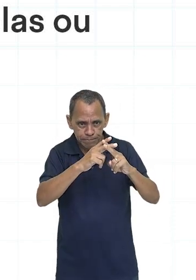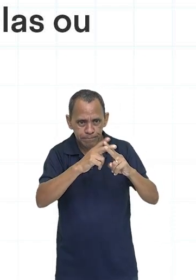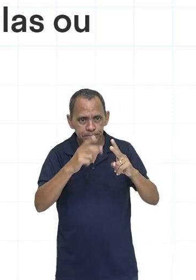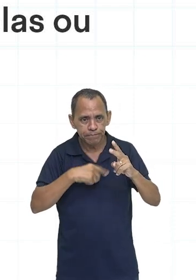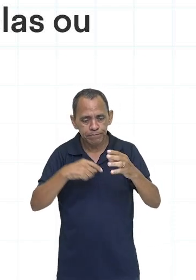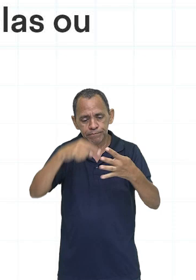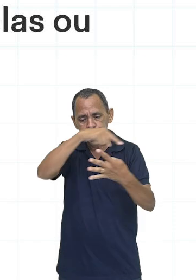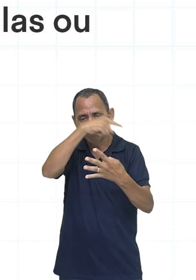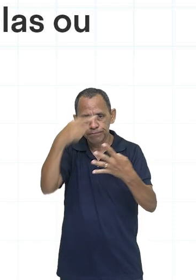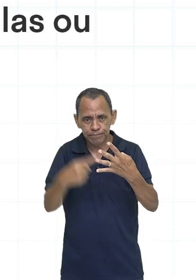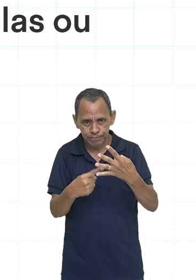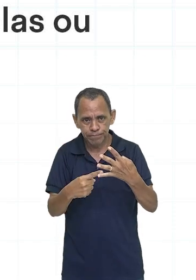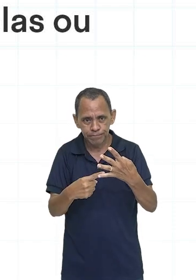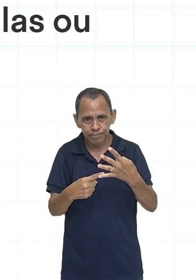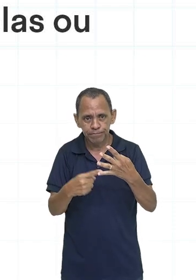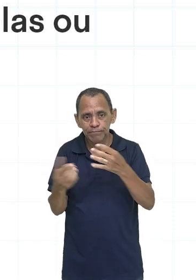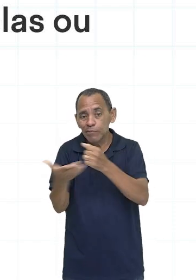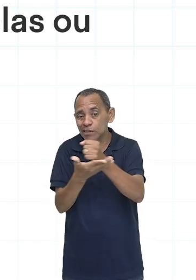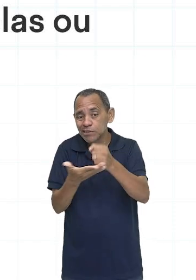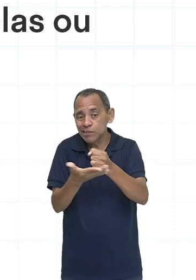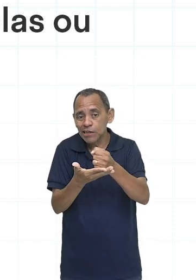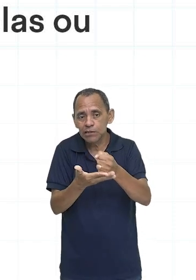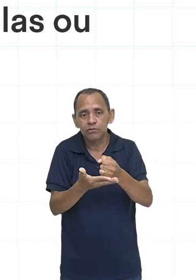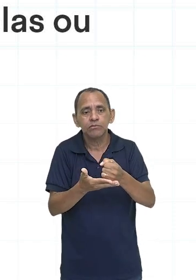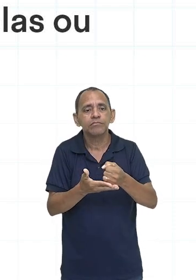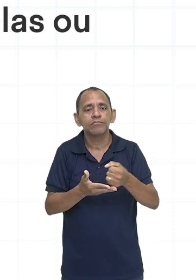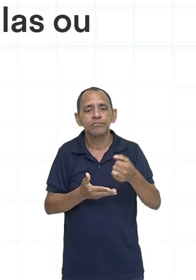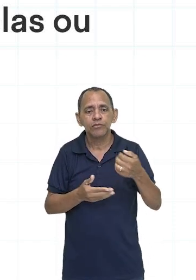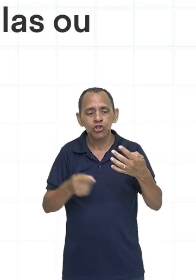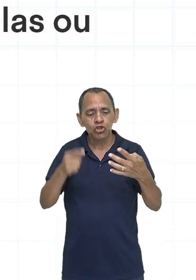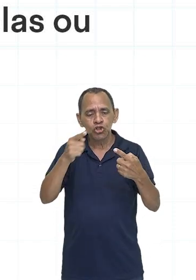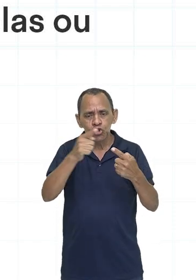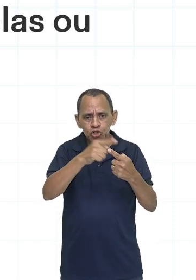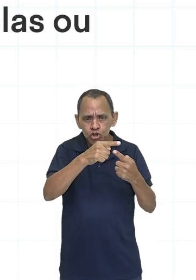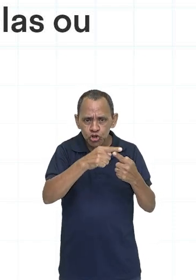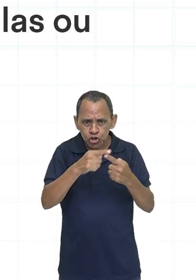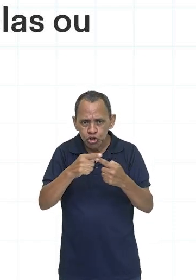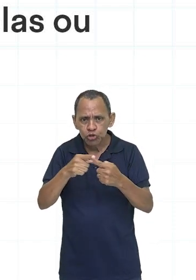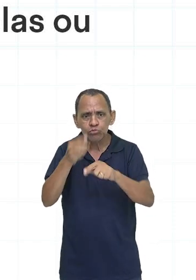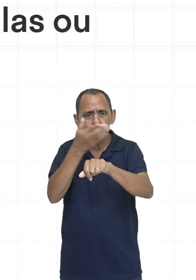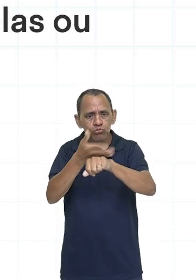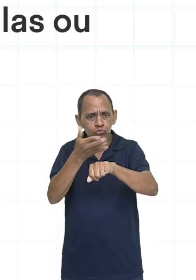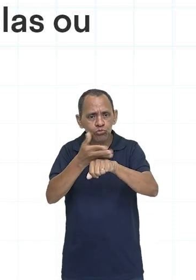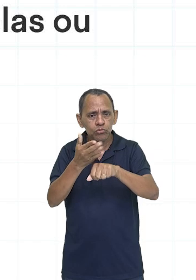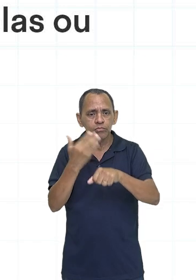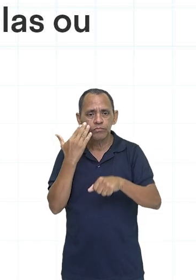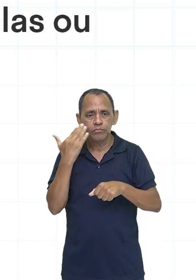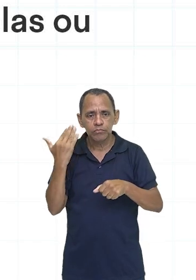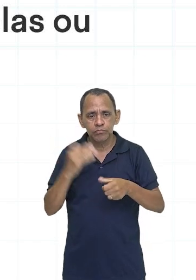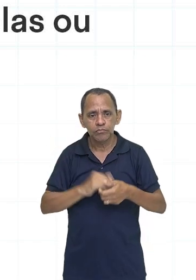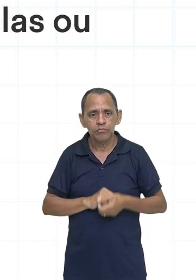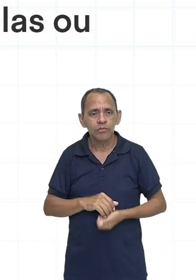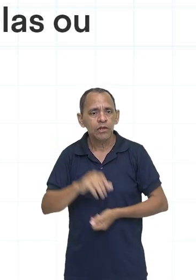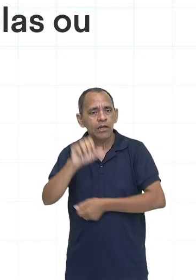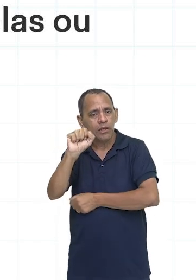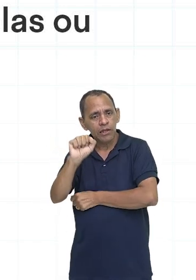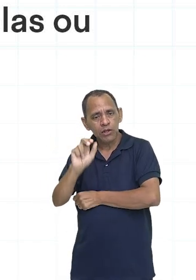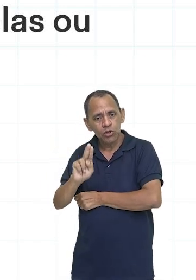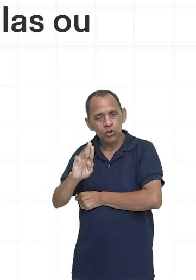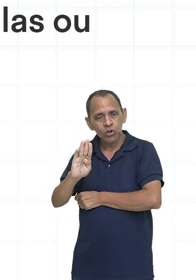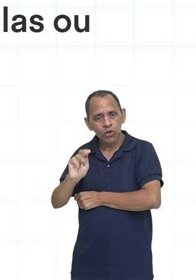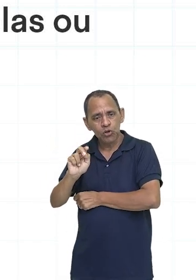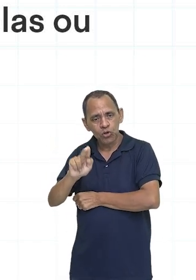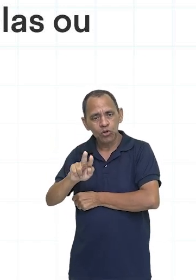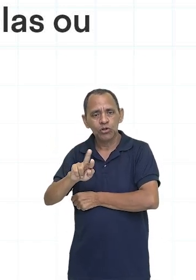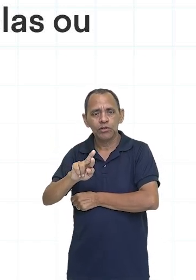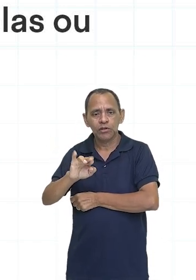4 pilares, ou seja, nós temos aí 4 tipos de treino. O primeiro é o suburi. O